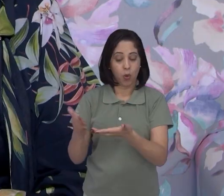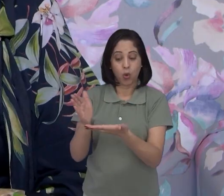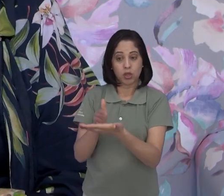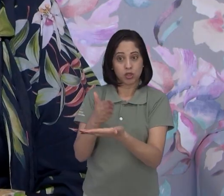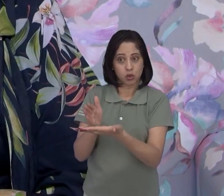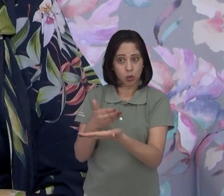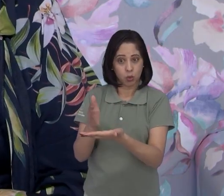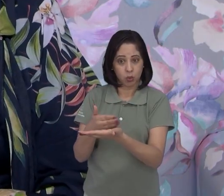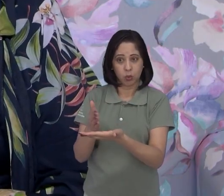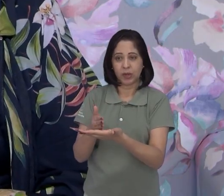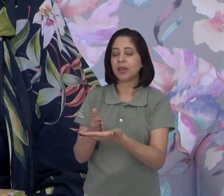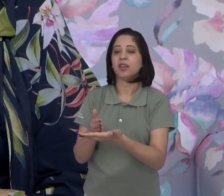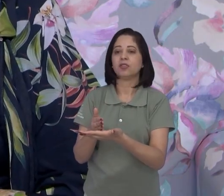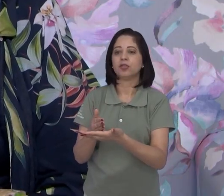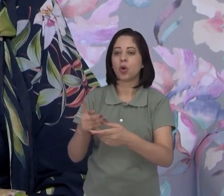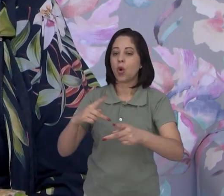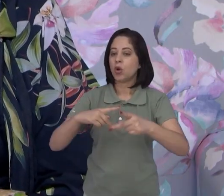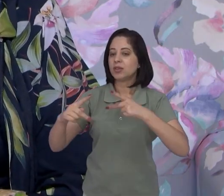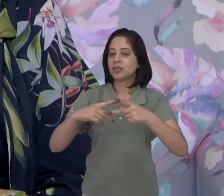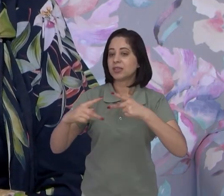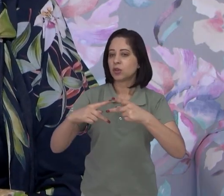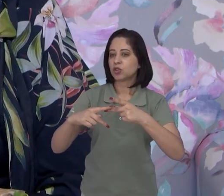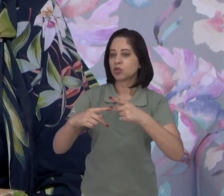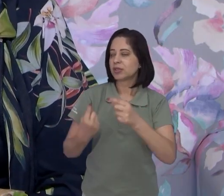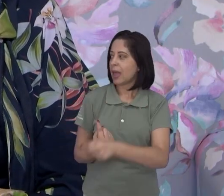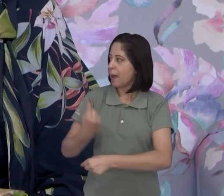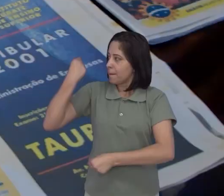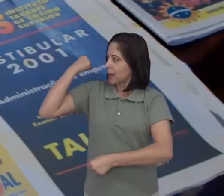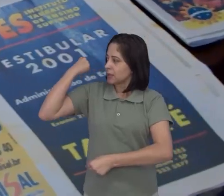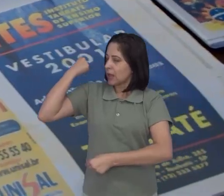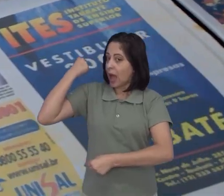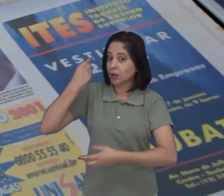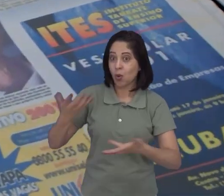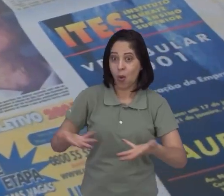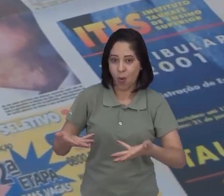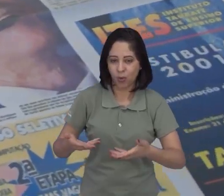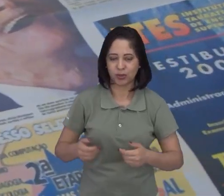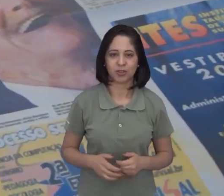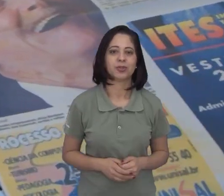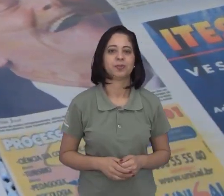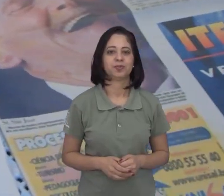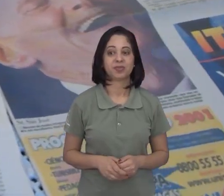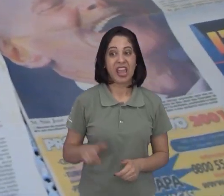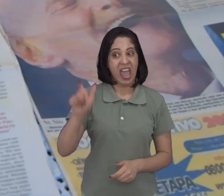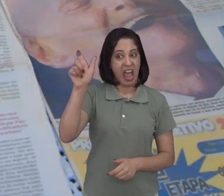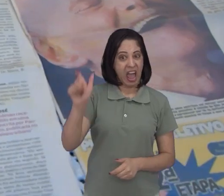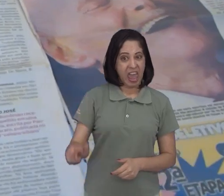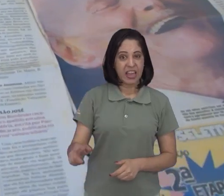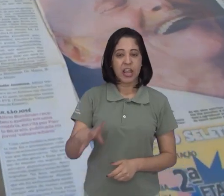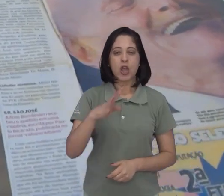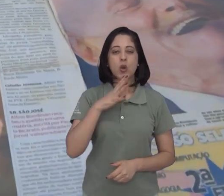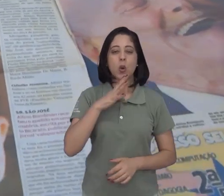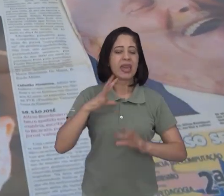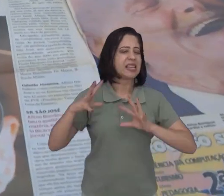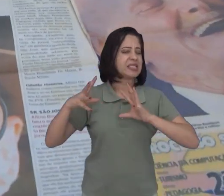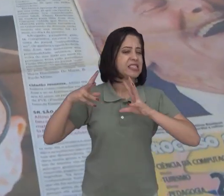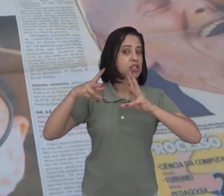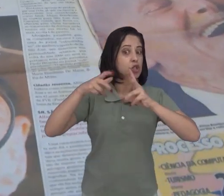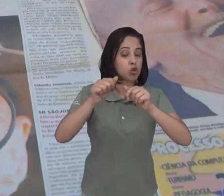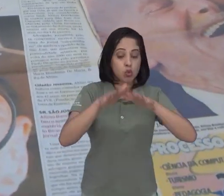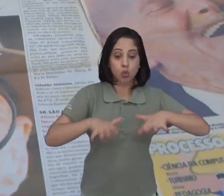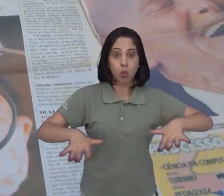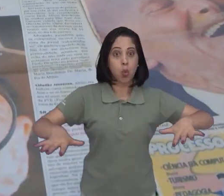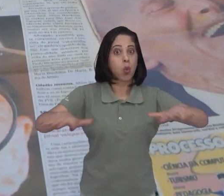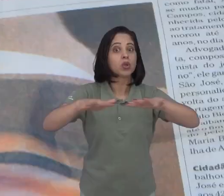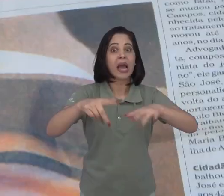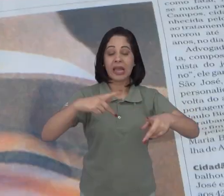publicou depois São José de ontem e de hoje. E o conhecimento de Altino sobre a cidade era tão vasto que ele